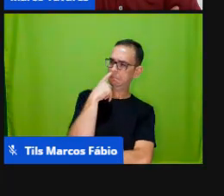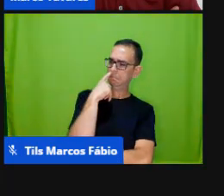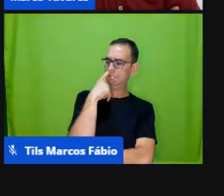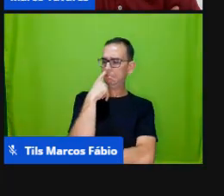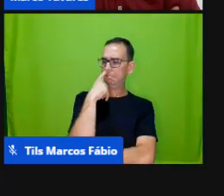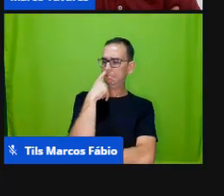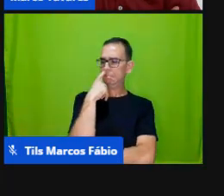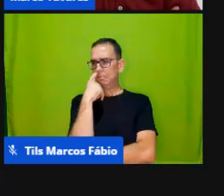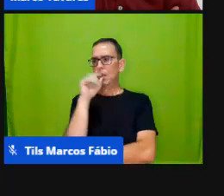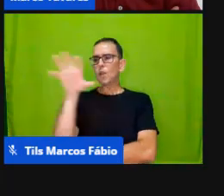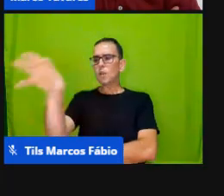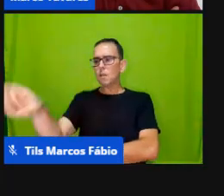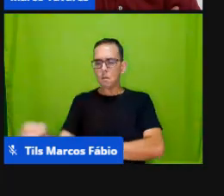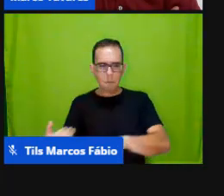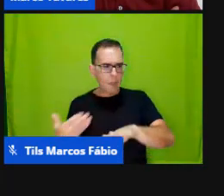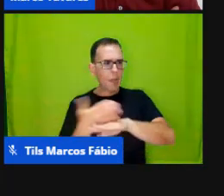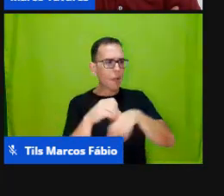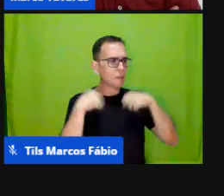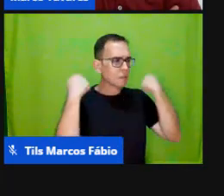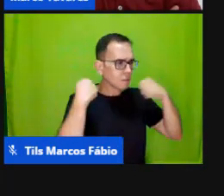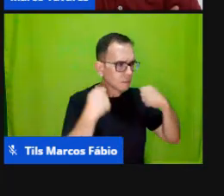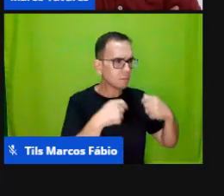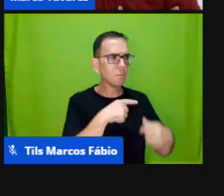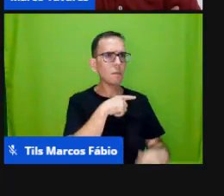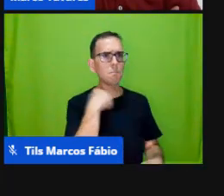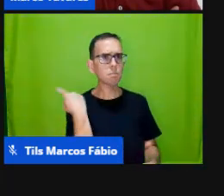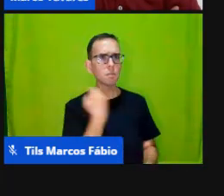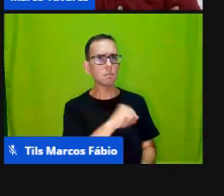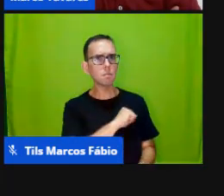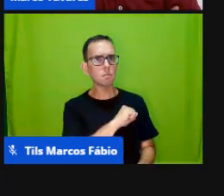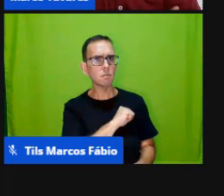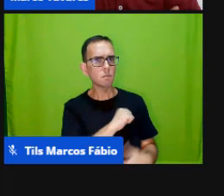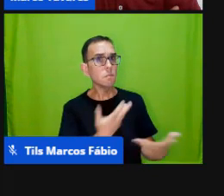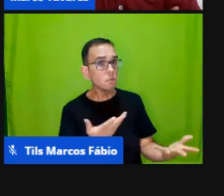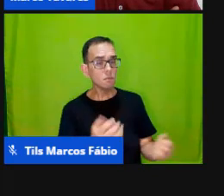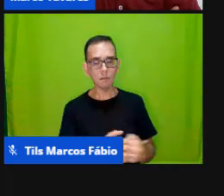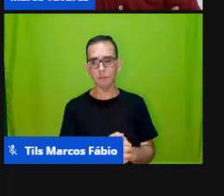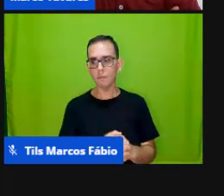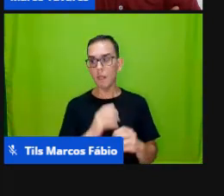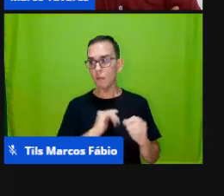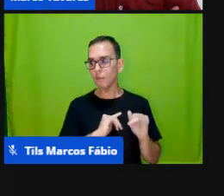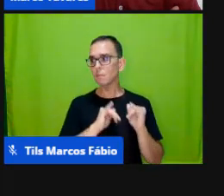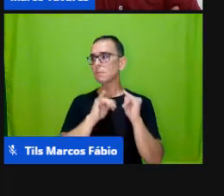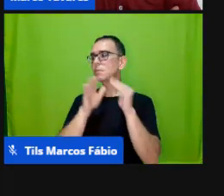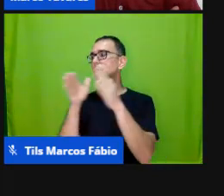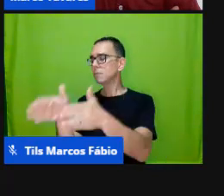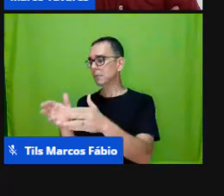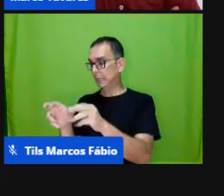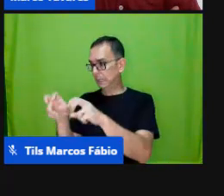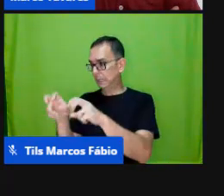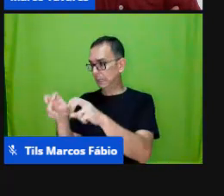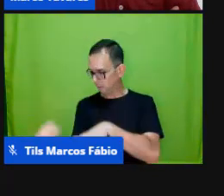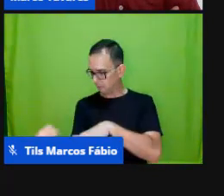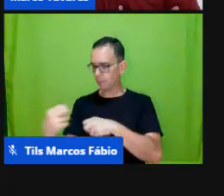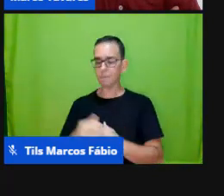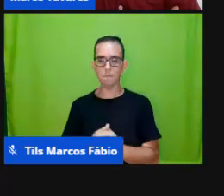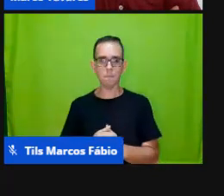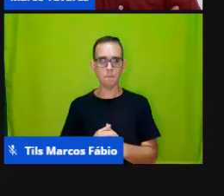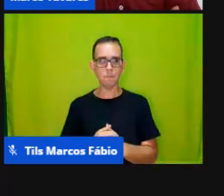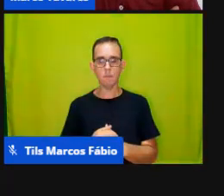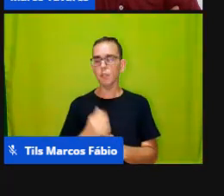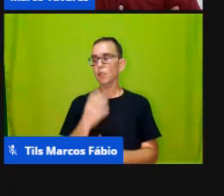pede até para ele não correr com medo dele infartar, né? E aí eu cheguei lá e ele falou: senta aí,